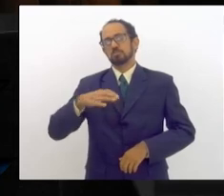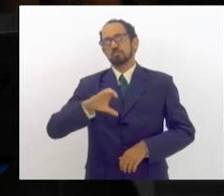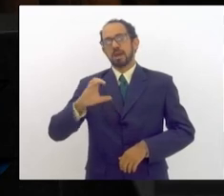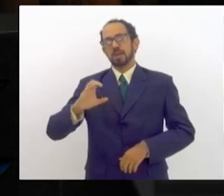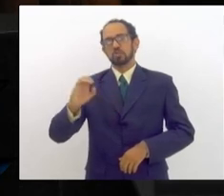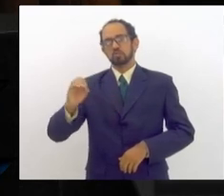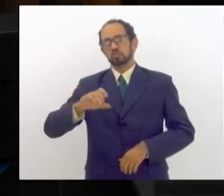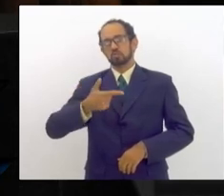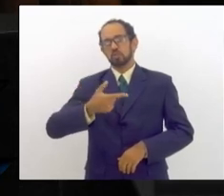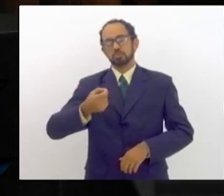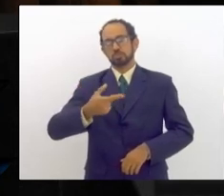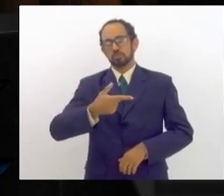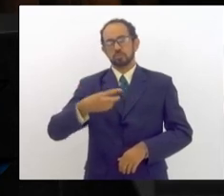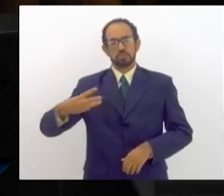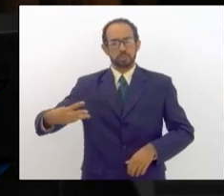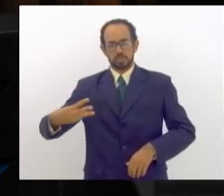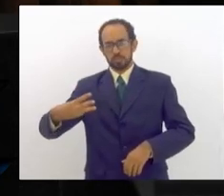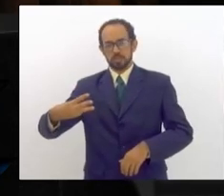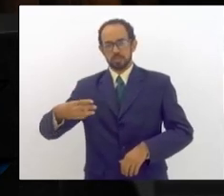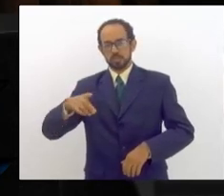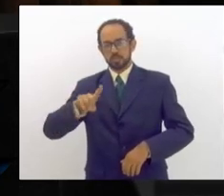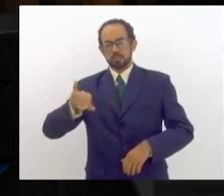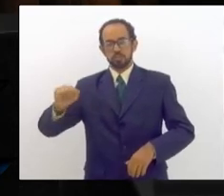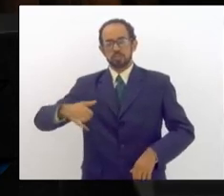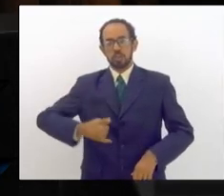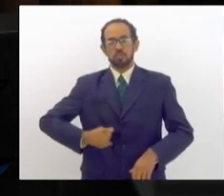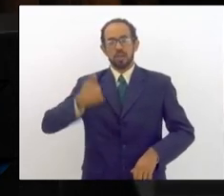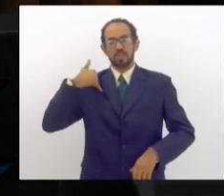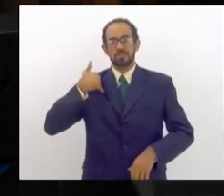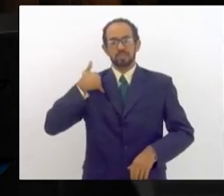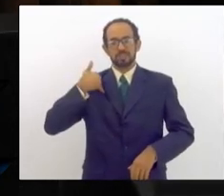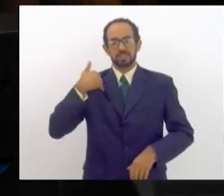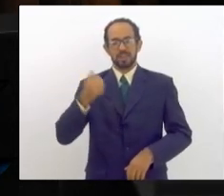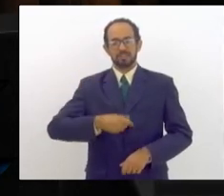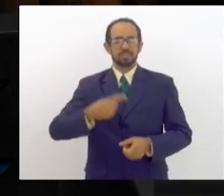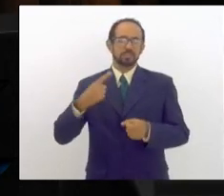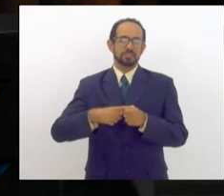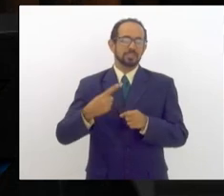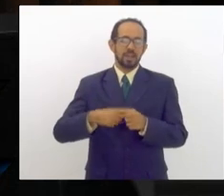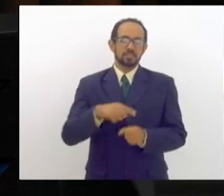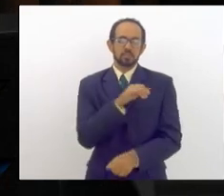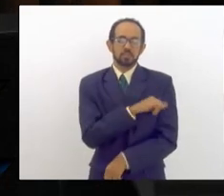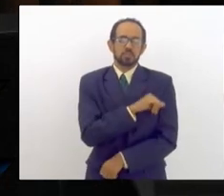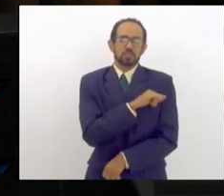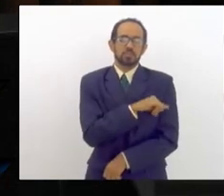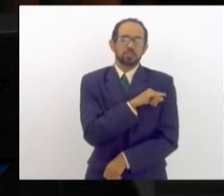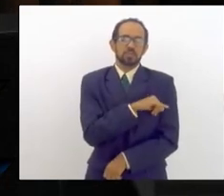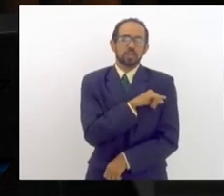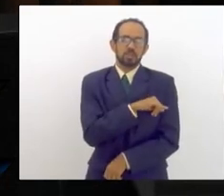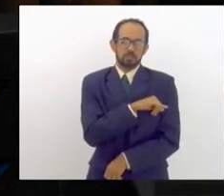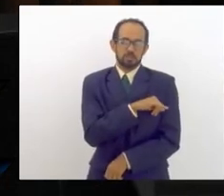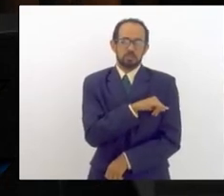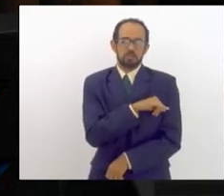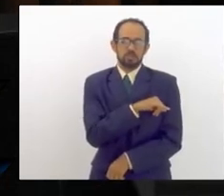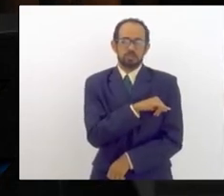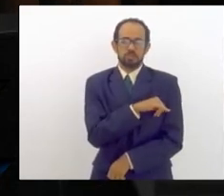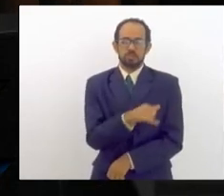2023 dia de aniversário da cidade do Rio de Janeiro